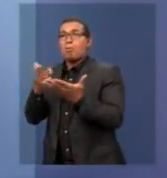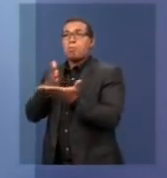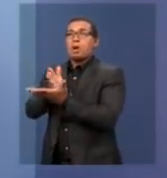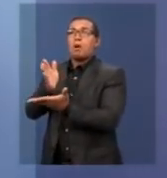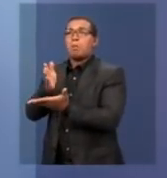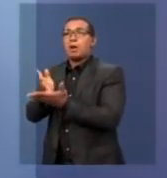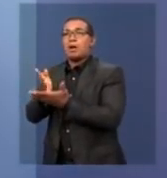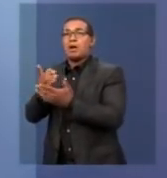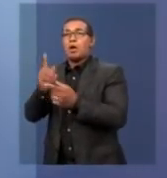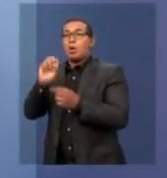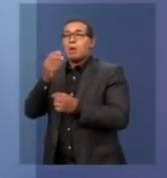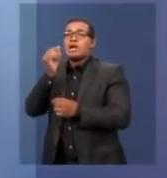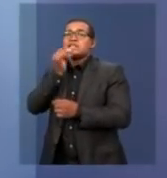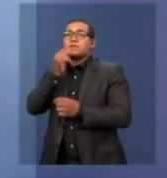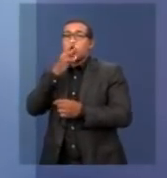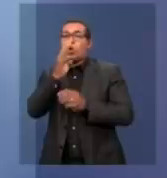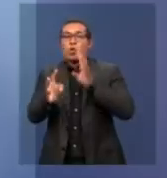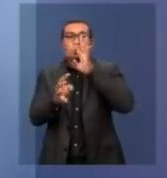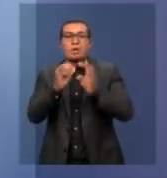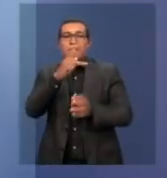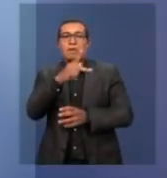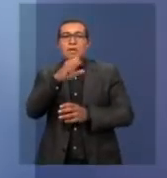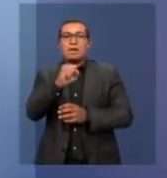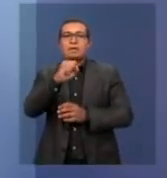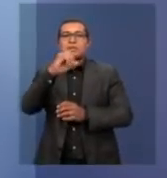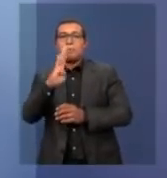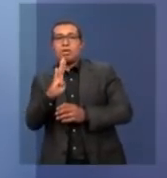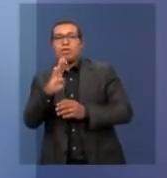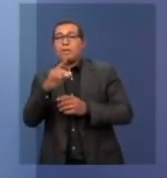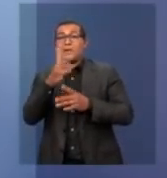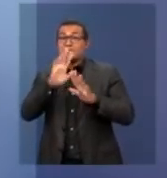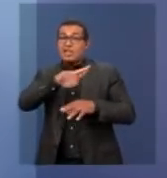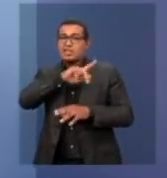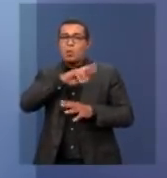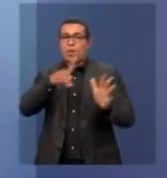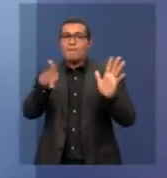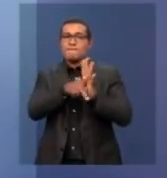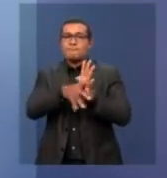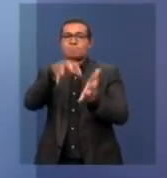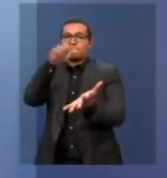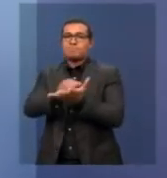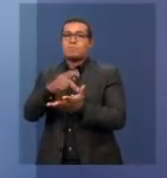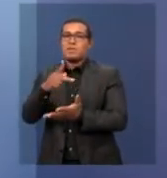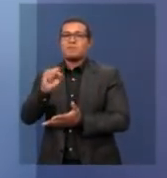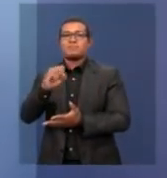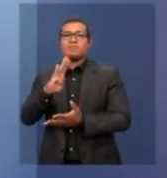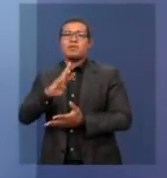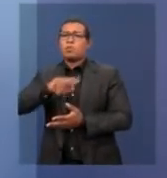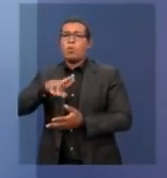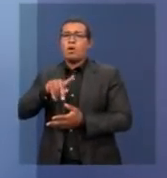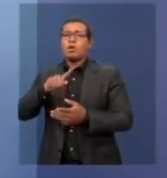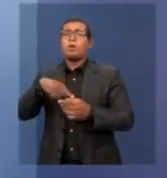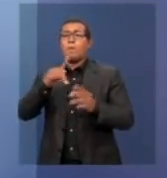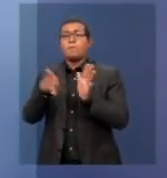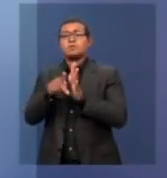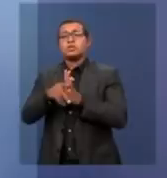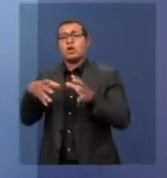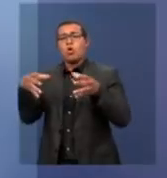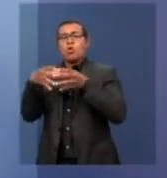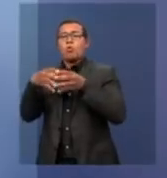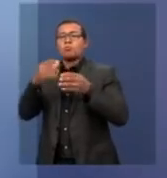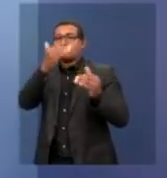não é do psb você é de outro partido eo psd sabe se colocar sabe se posicionar e nós temos o a